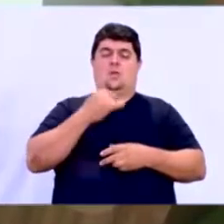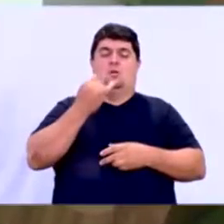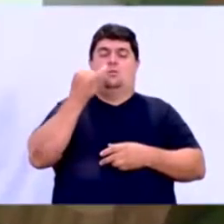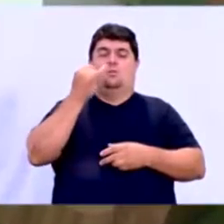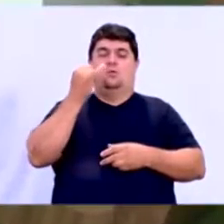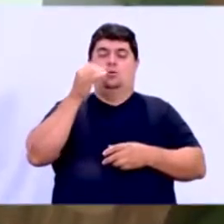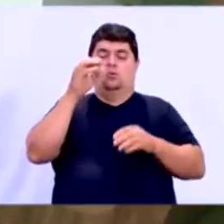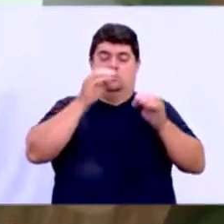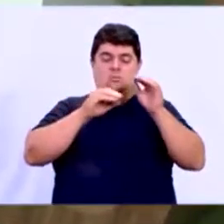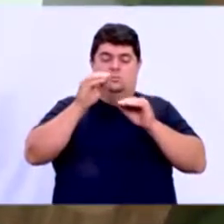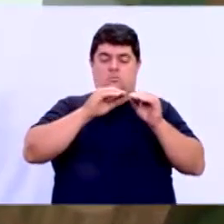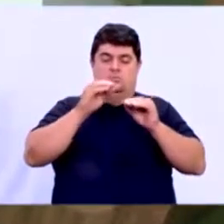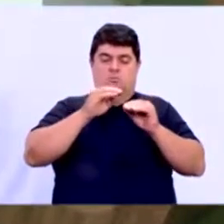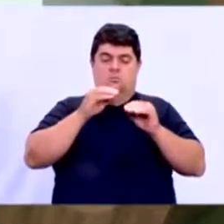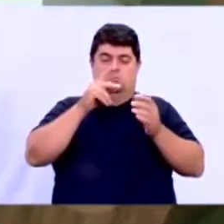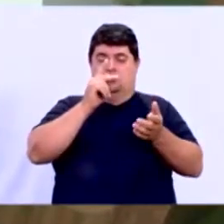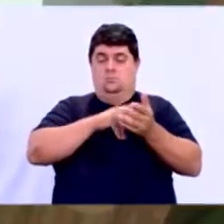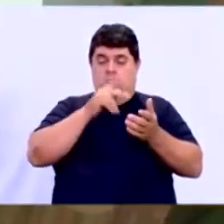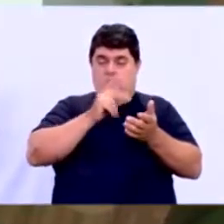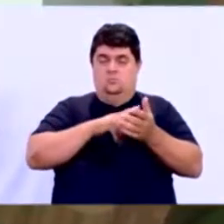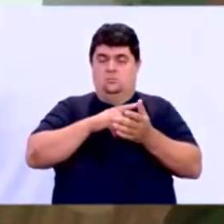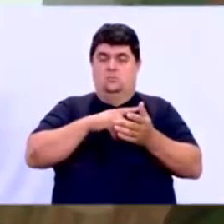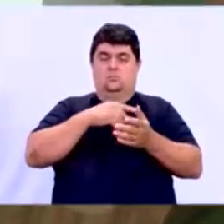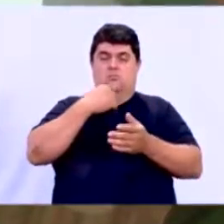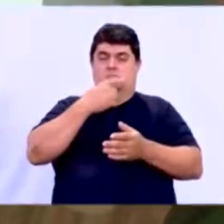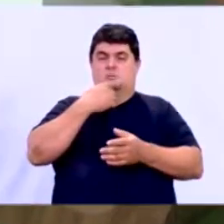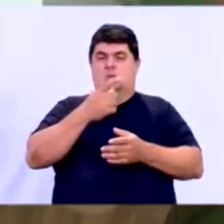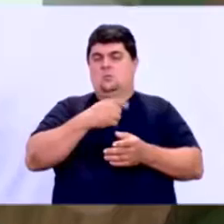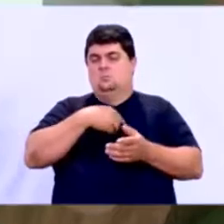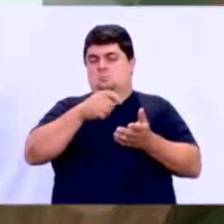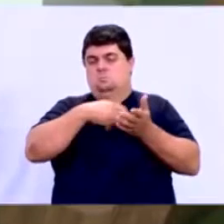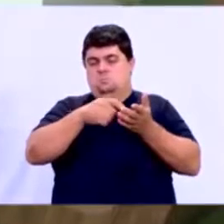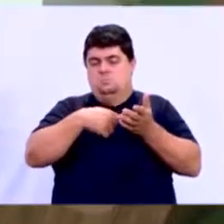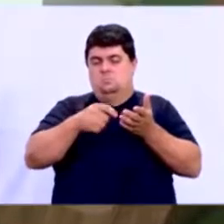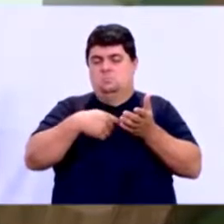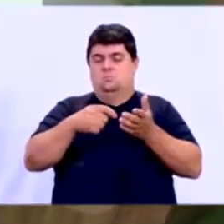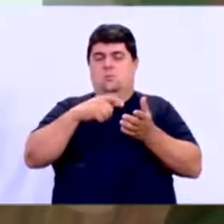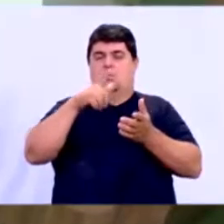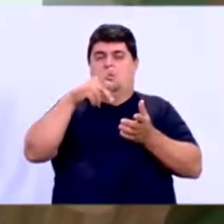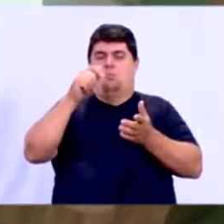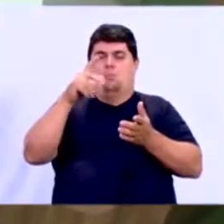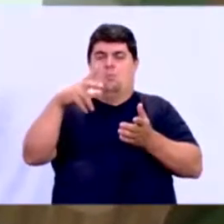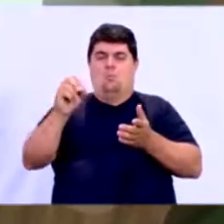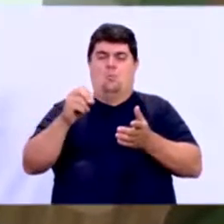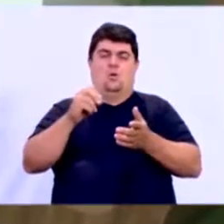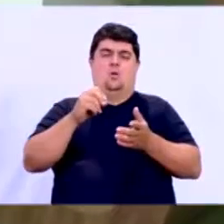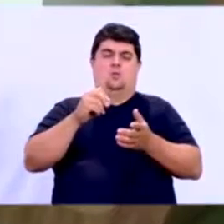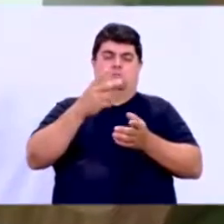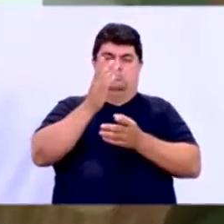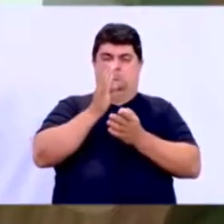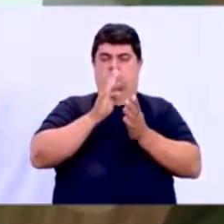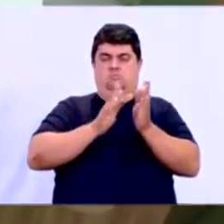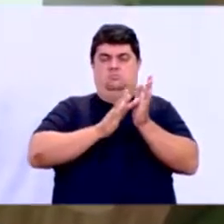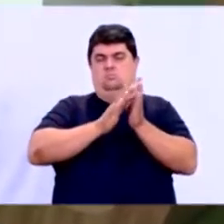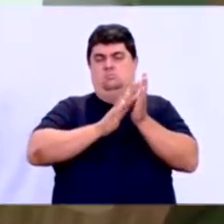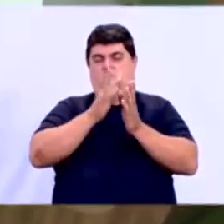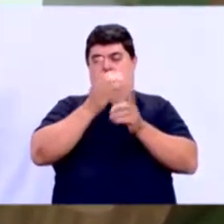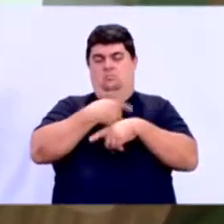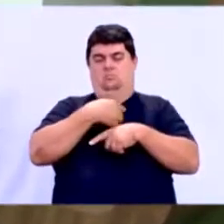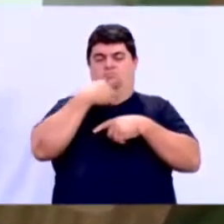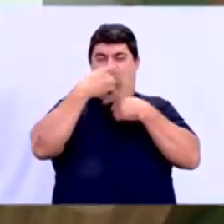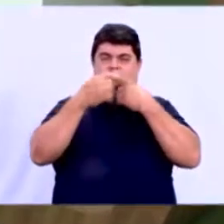com os dados os mais reais possíveis. Não adianta você o banco quer um plano de negócios. Aí eu vou colocar informações